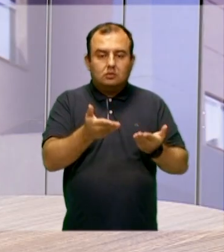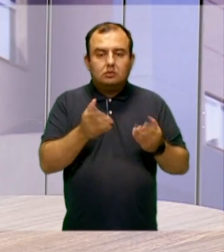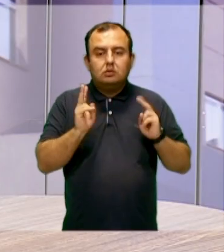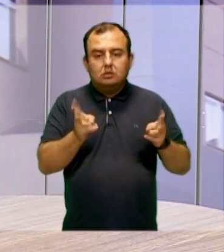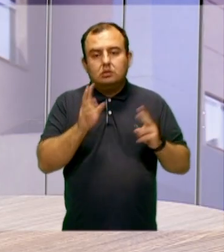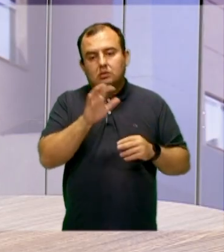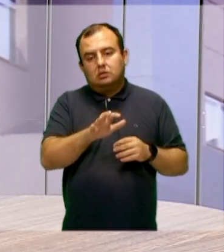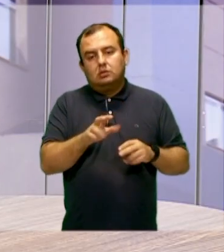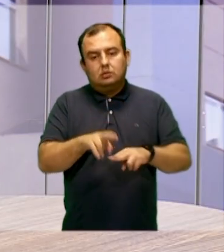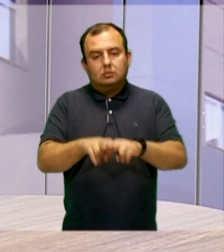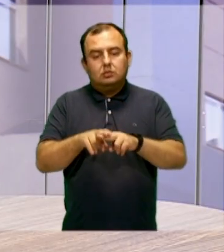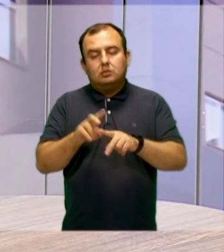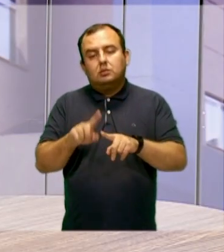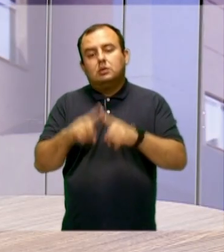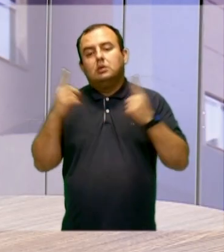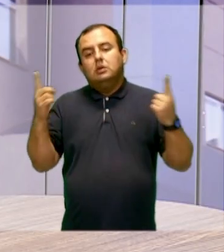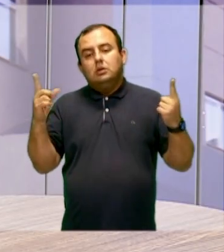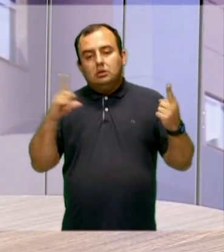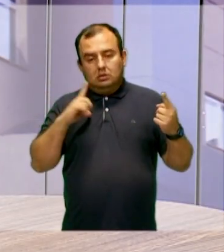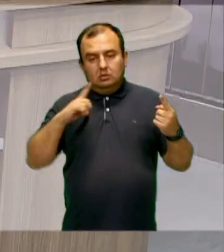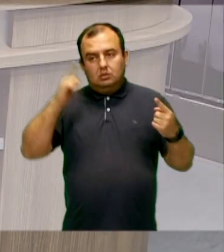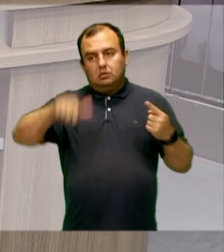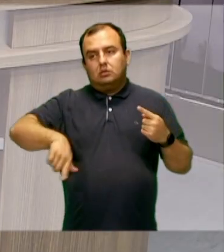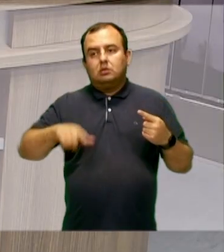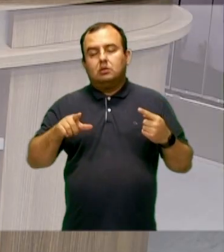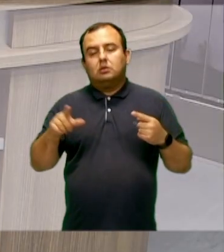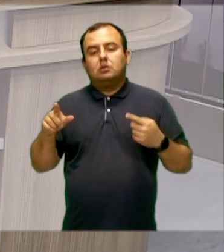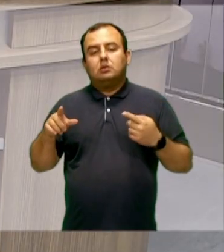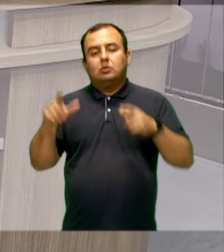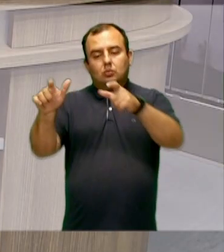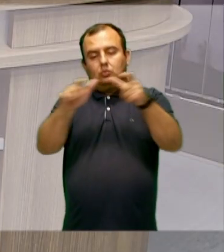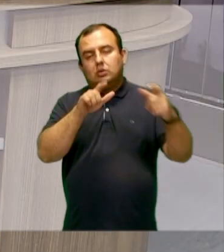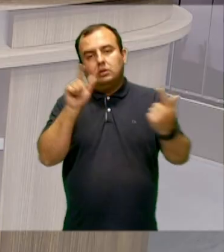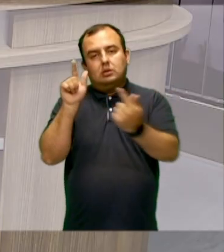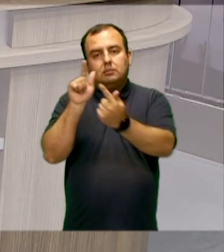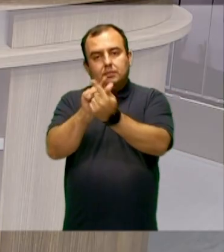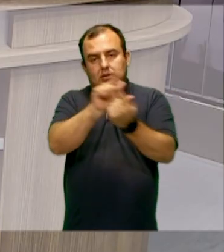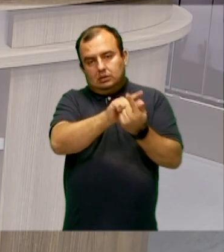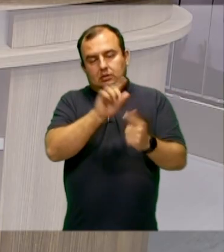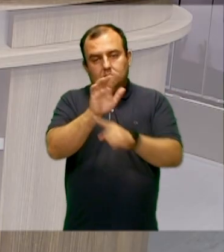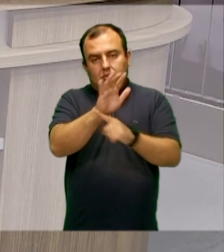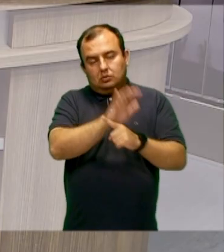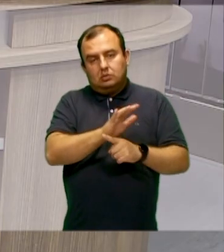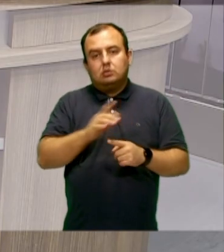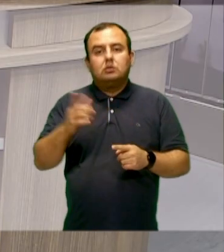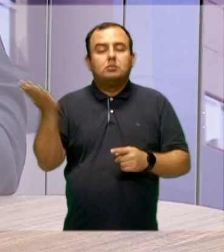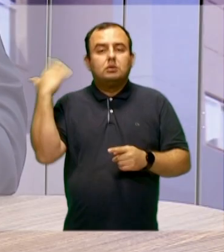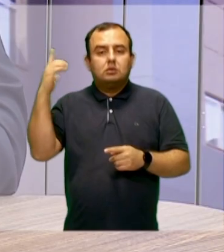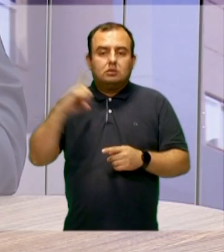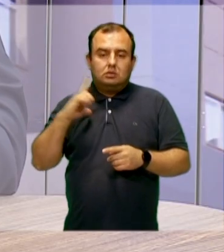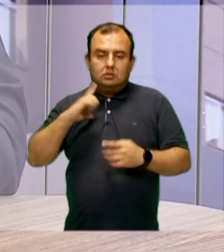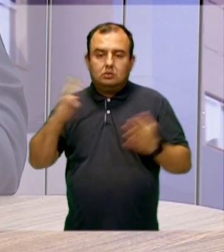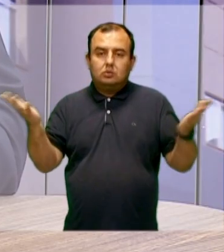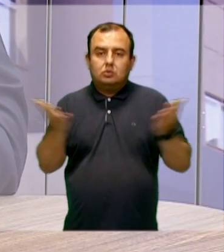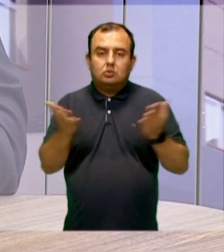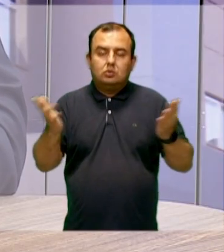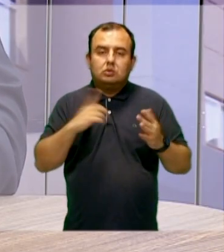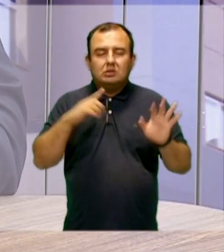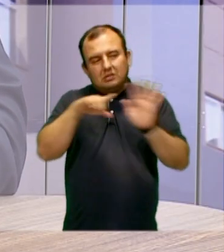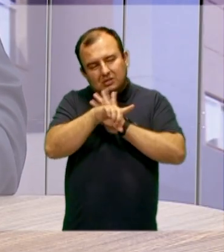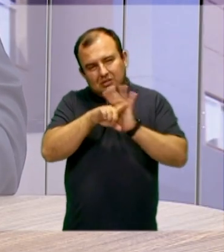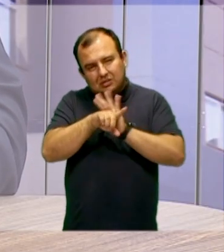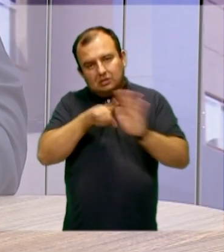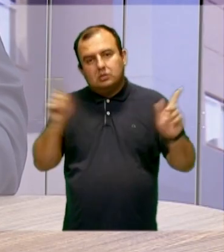foi. Também, sempre foi. Porém, hoje eles têm mais unidades para atender do que tinham. Né? Então, hoje a gente está analisando